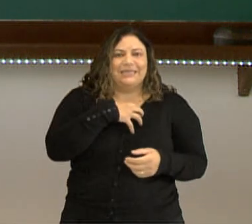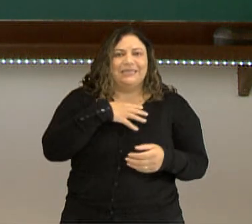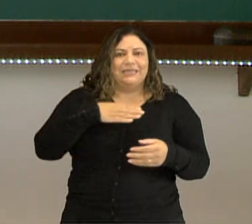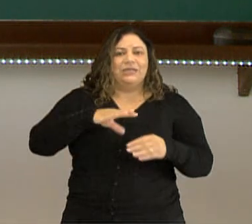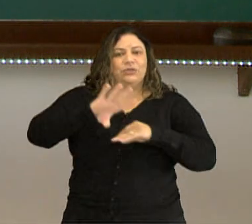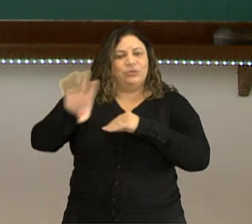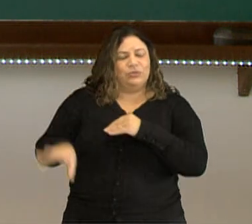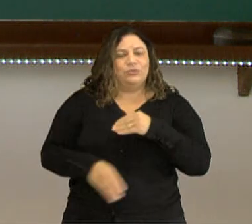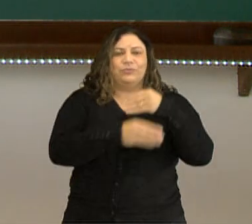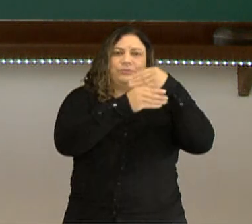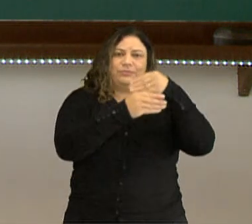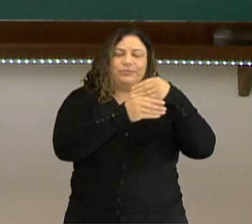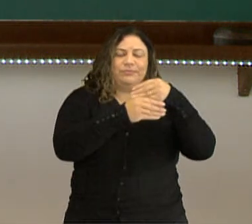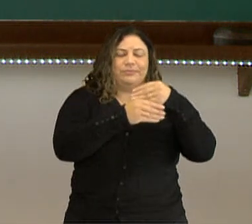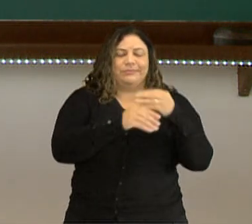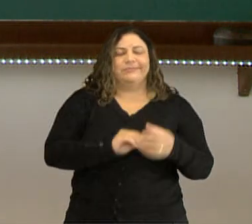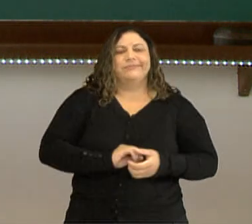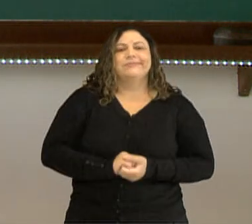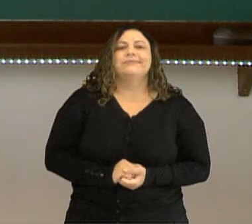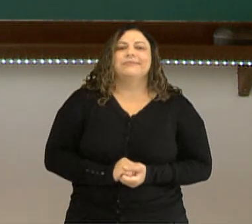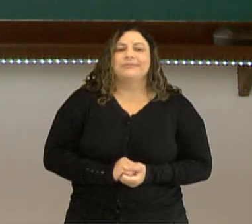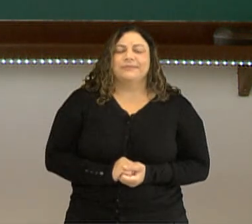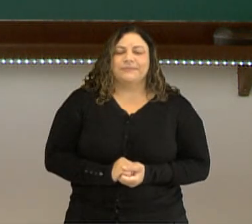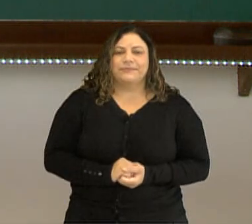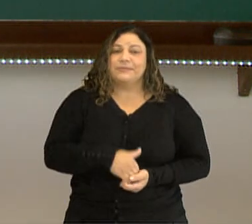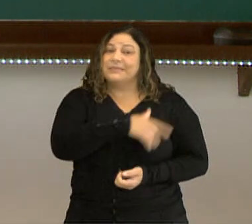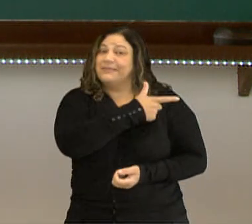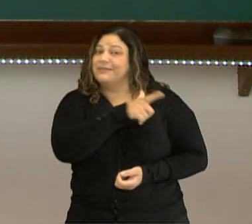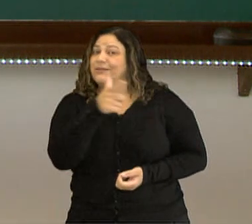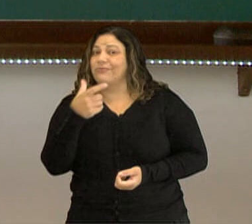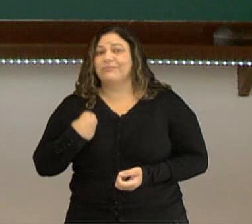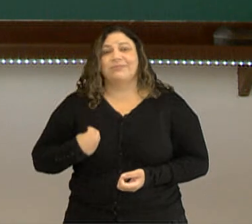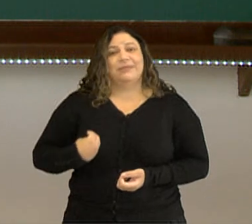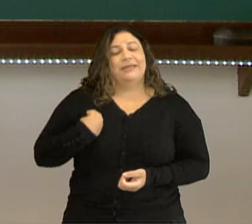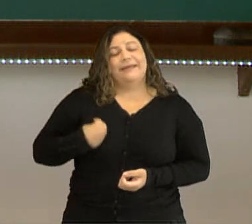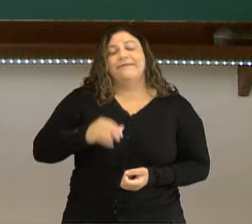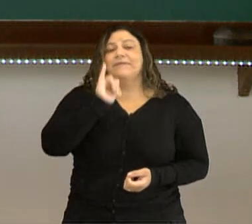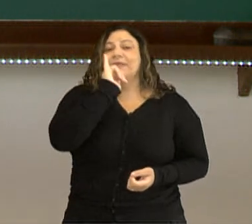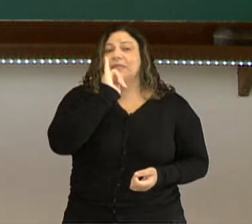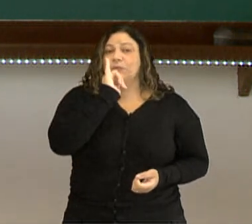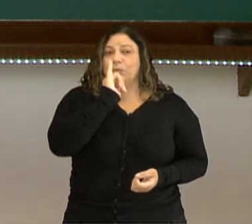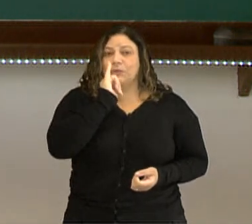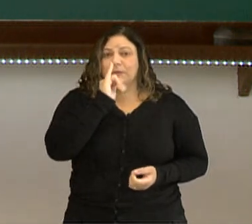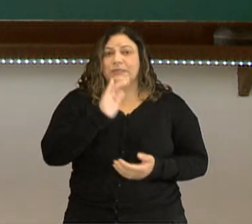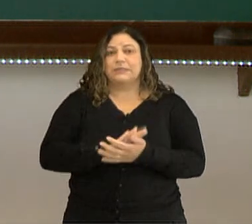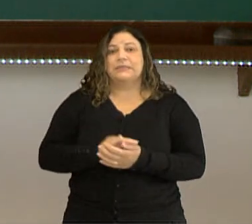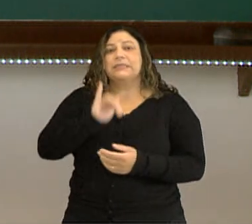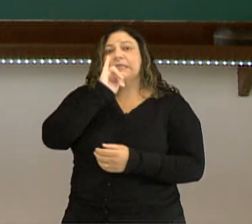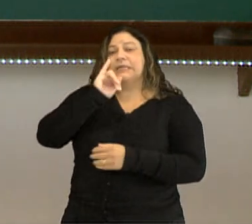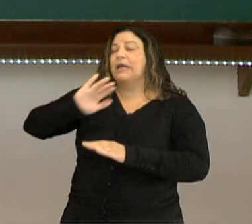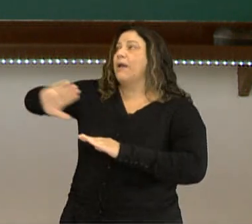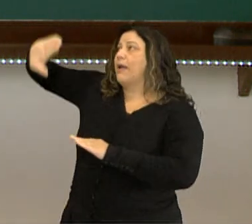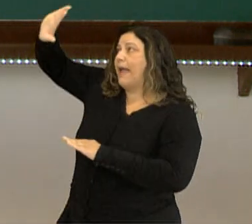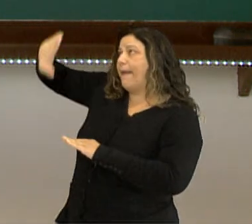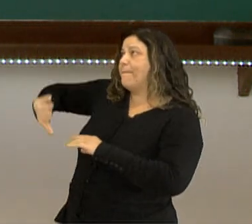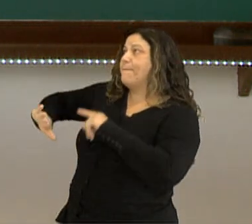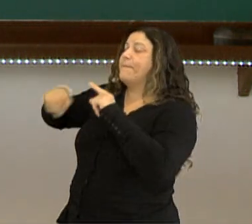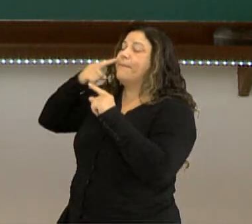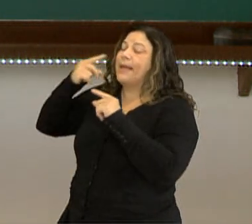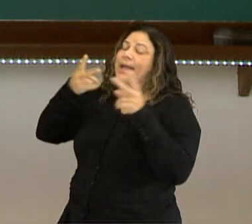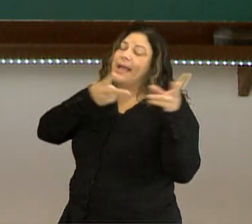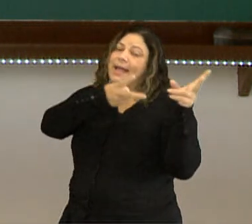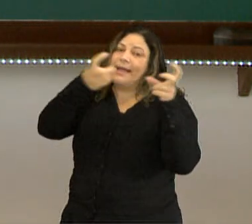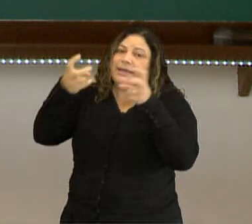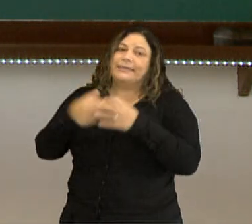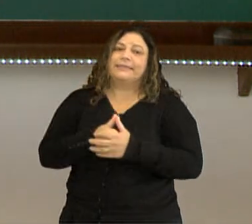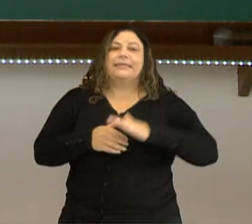né, a coisas irracionais, inanimadas, que não têm vida. Tá? Um exemplo é a parede me olhou, o espelho